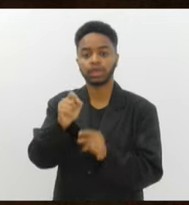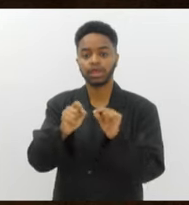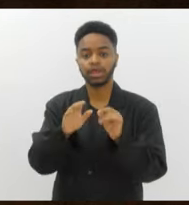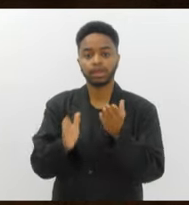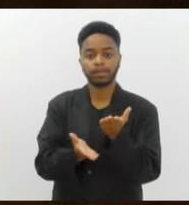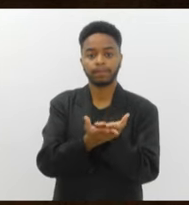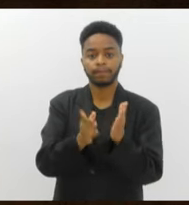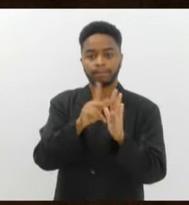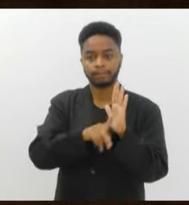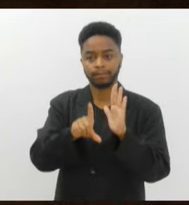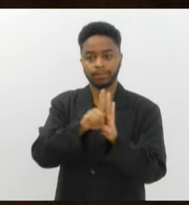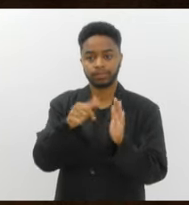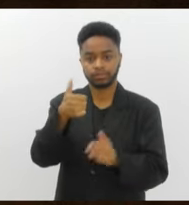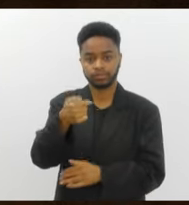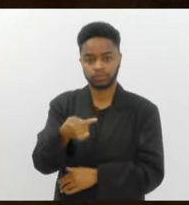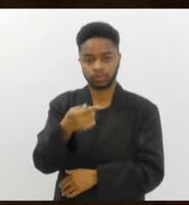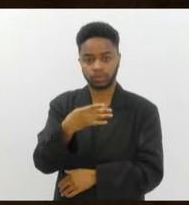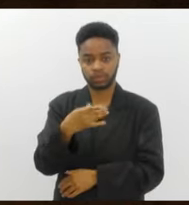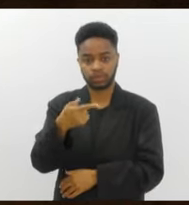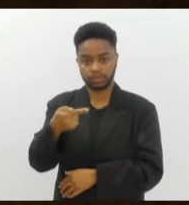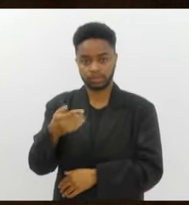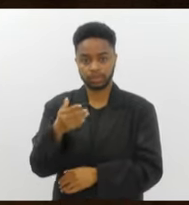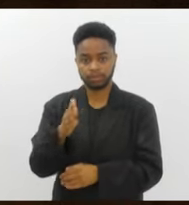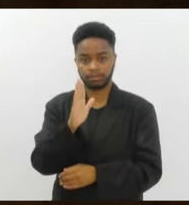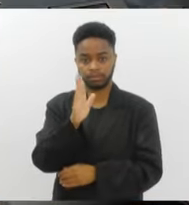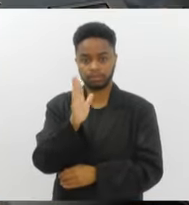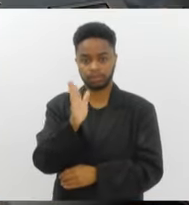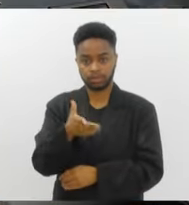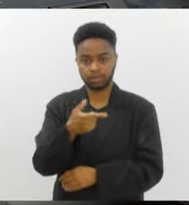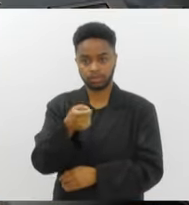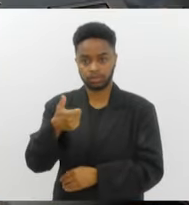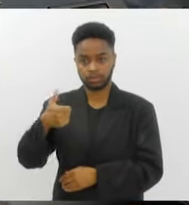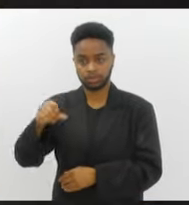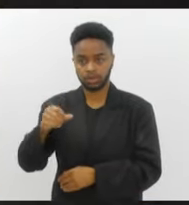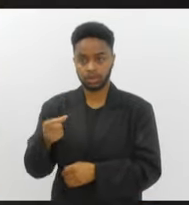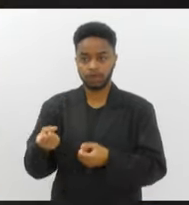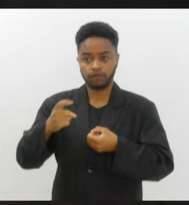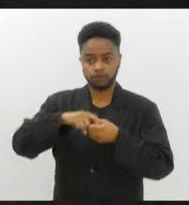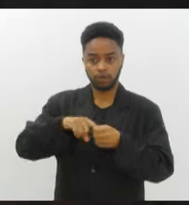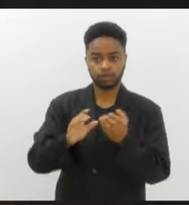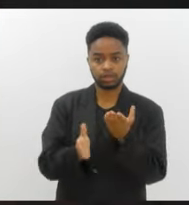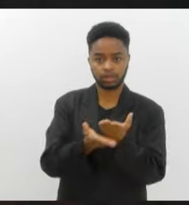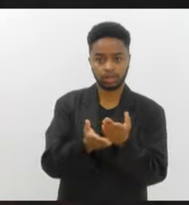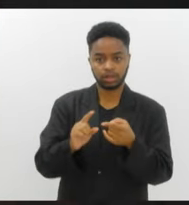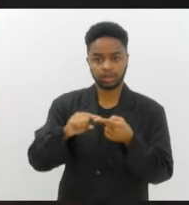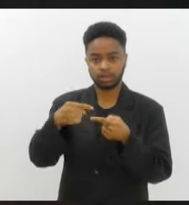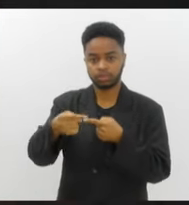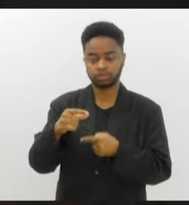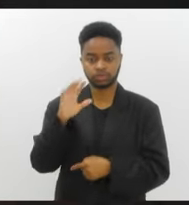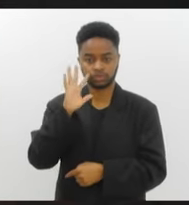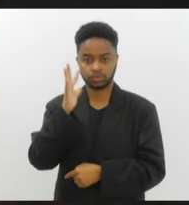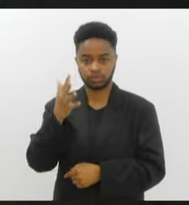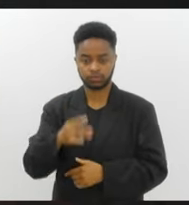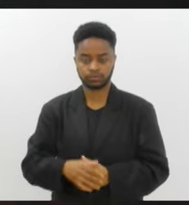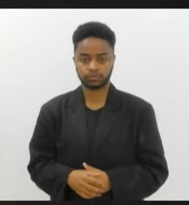PL 1747 de 2019. Volta para lá, faz a anexação e a gente resolve.